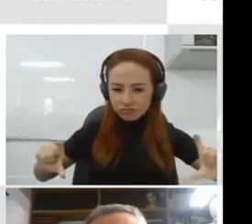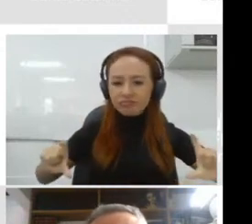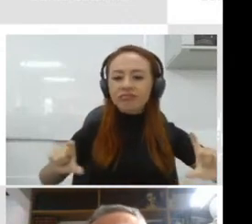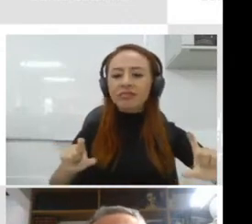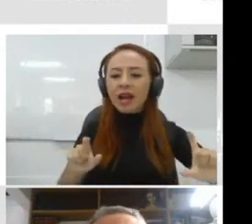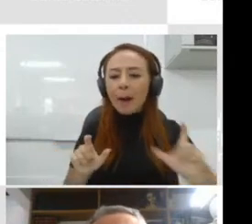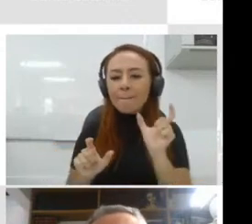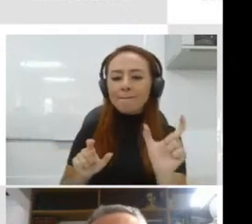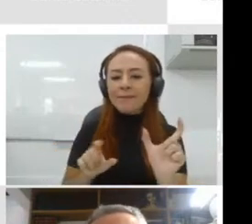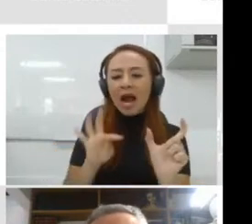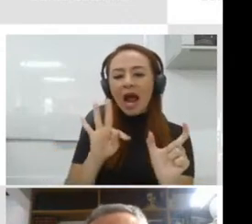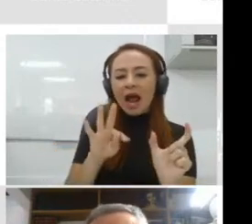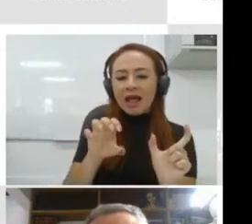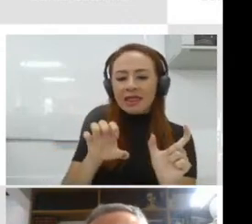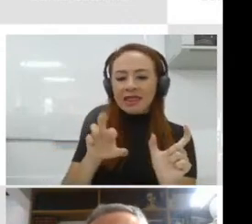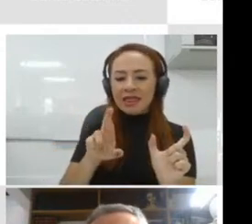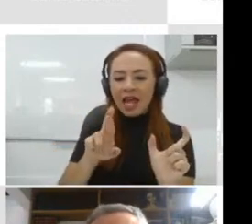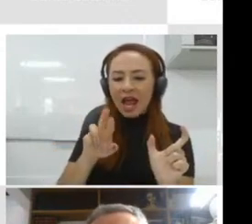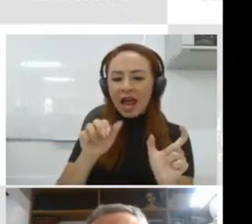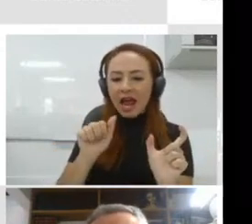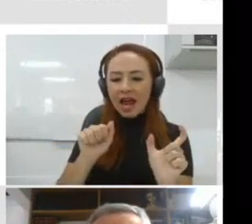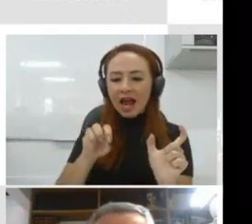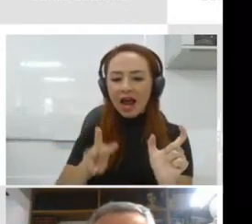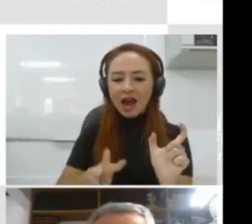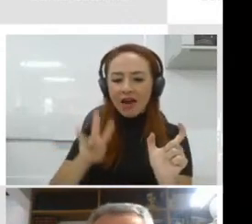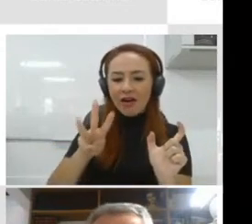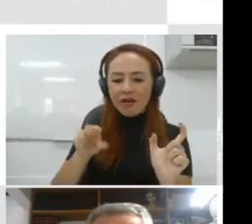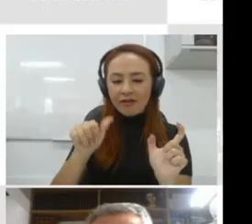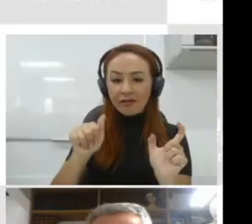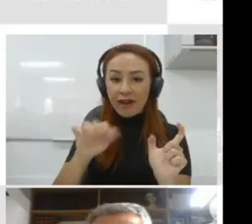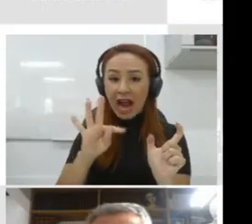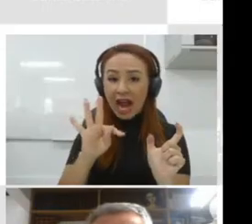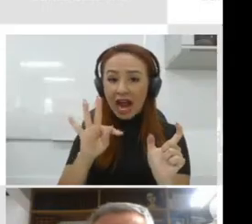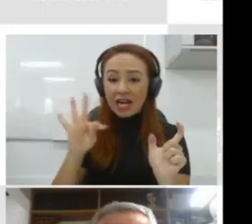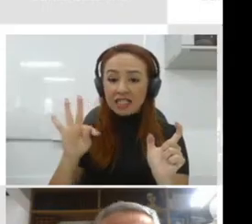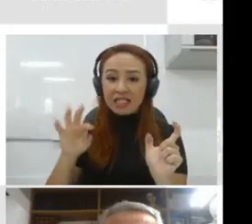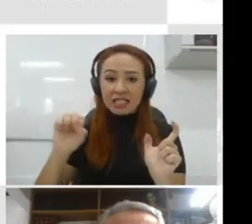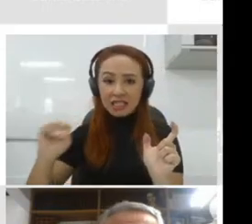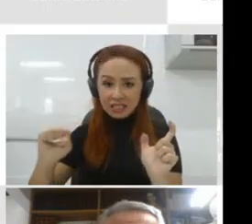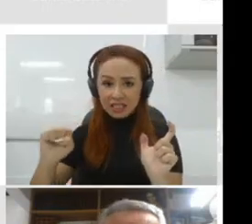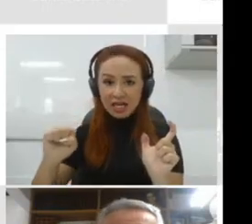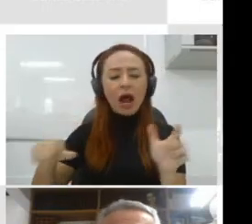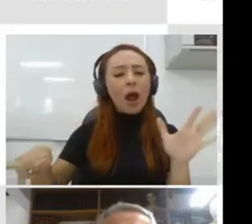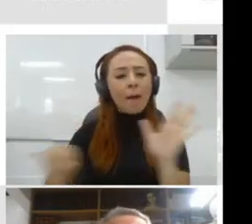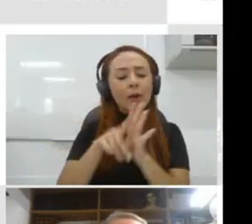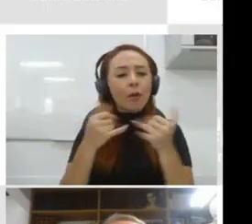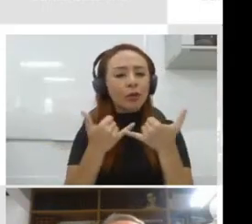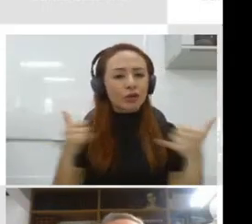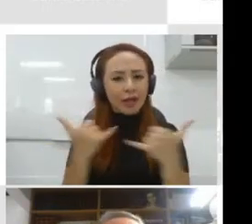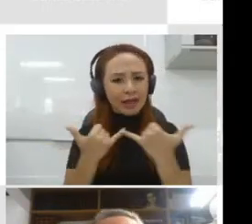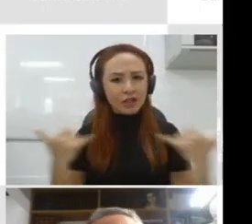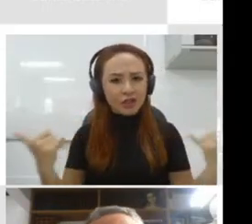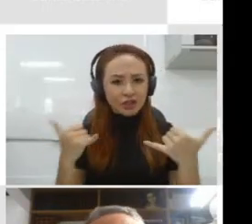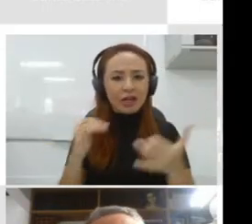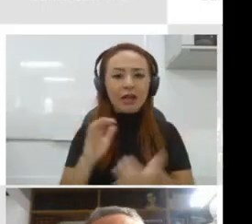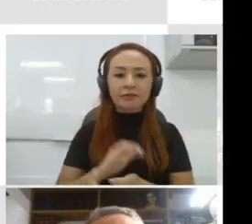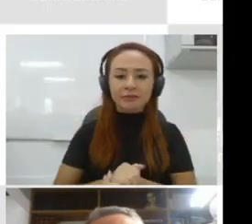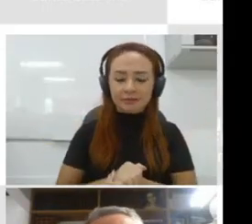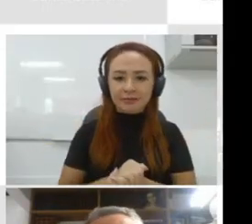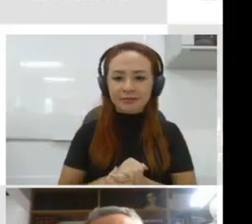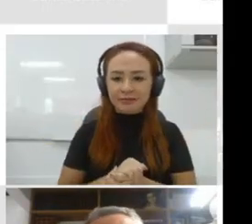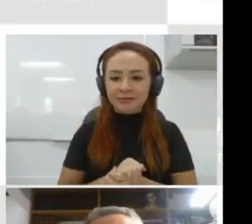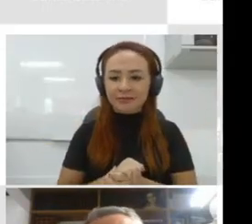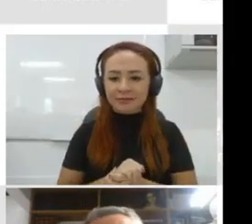aqui é o Our World in Data, né, de 2023. A mesma coisa aqui, só que aqui nós